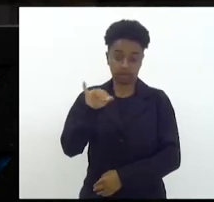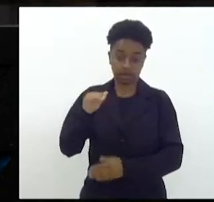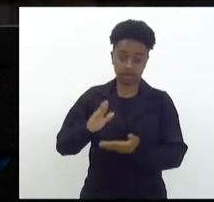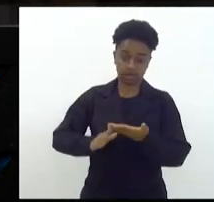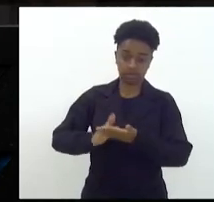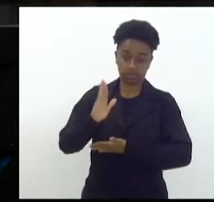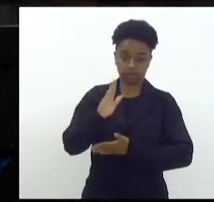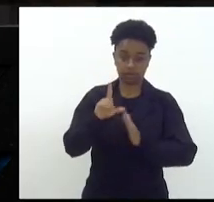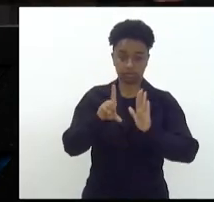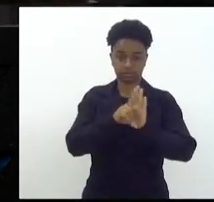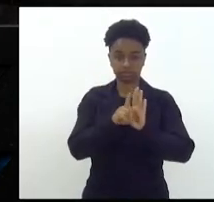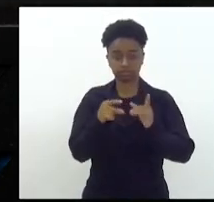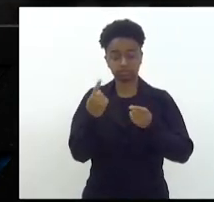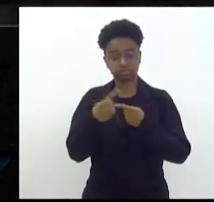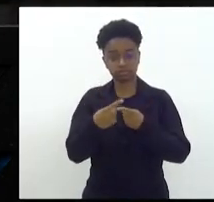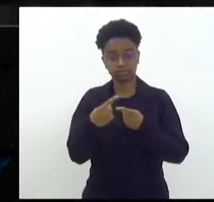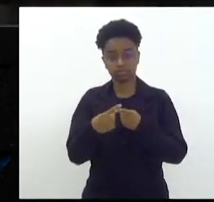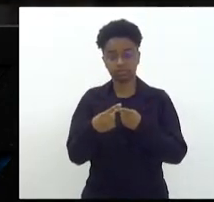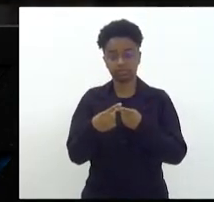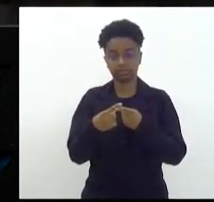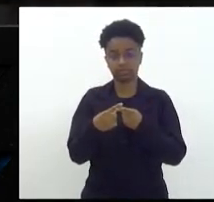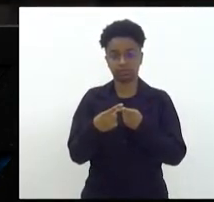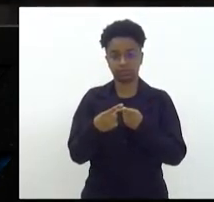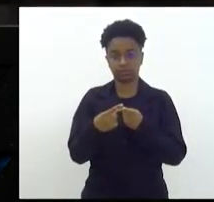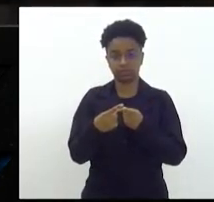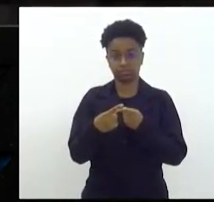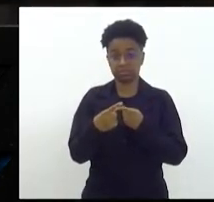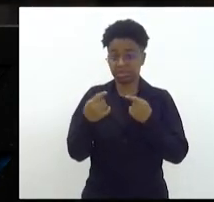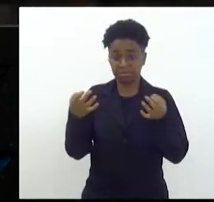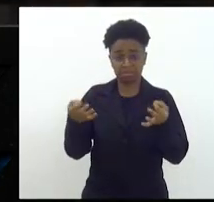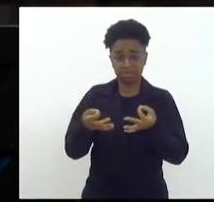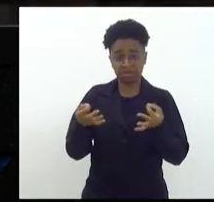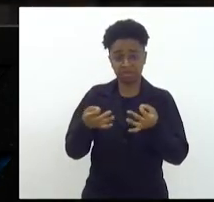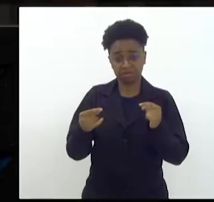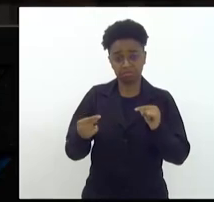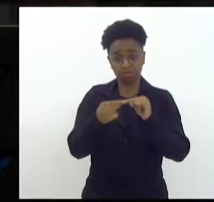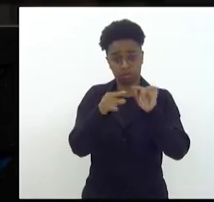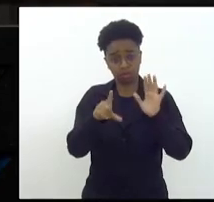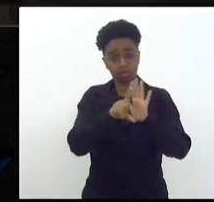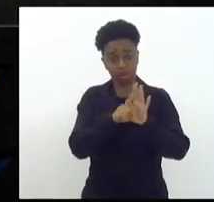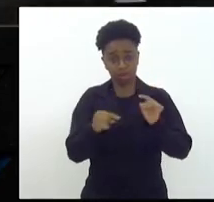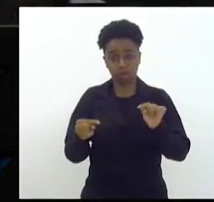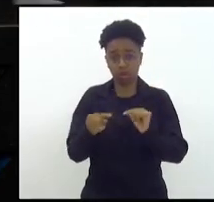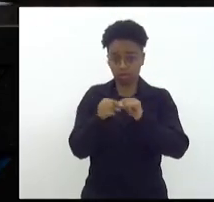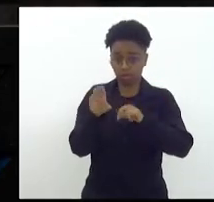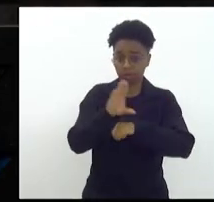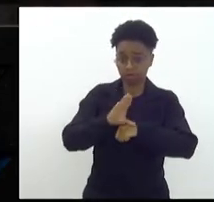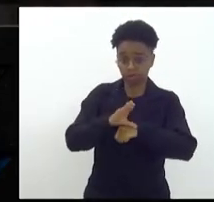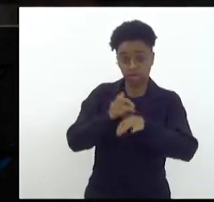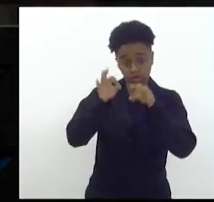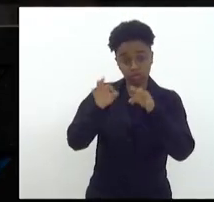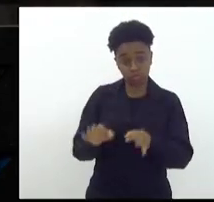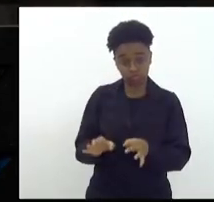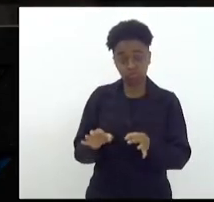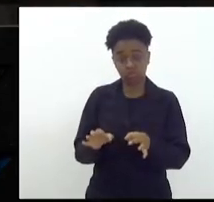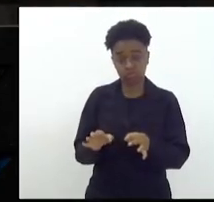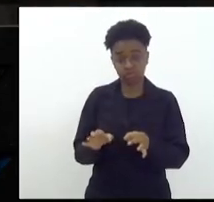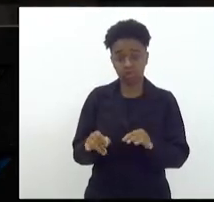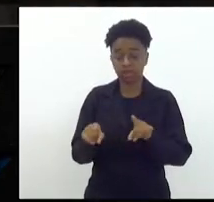sancionar essa lei porque é algo que é perfeitamente legal e constitucional é justo